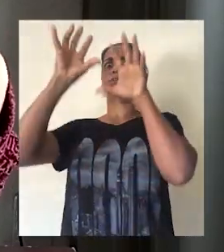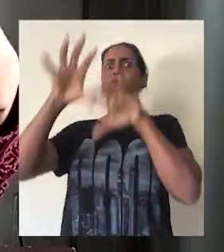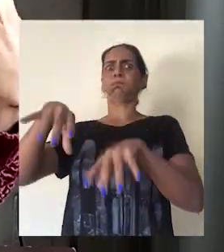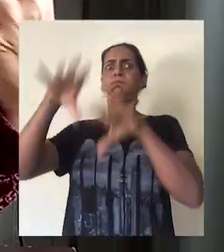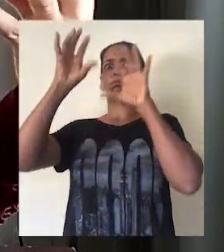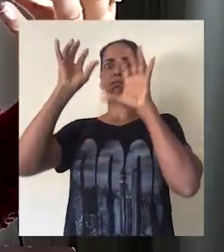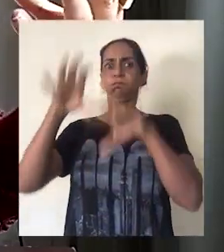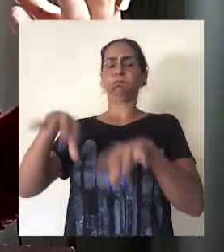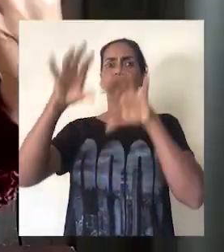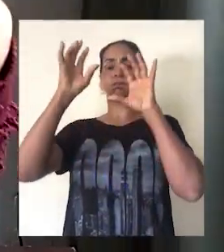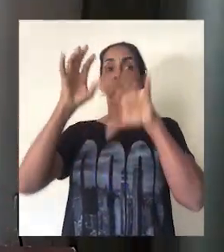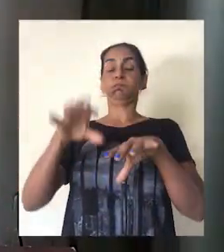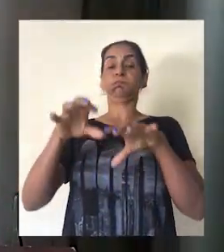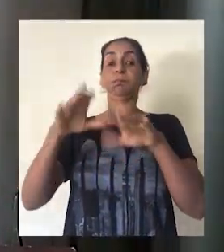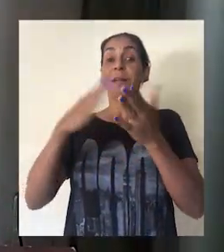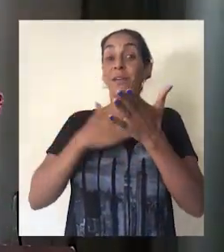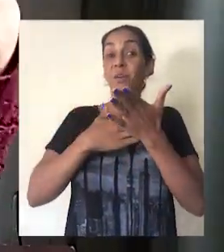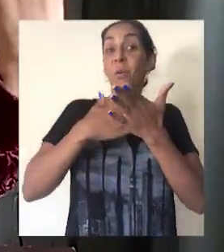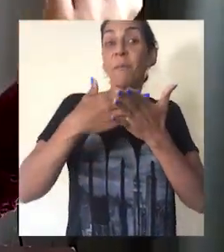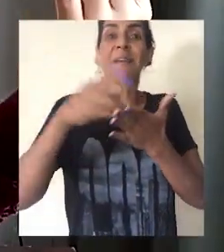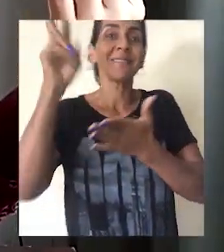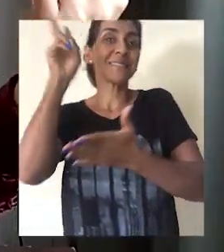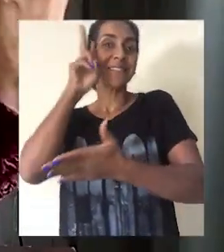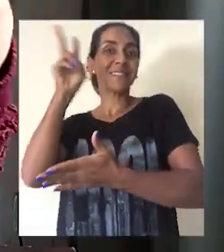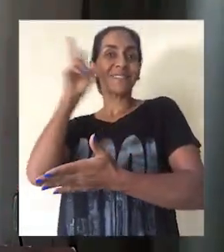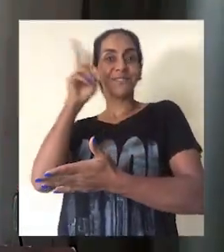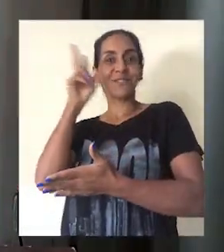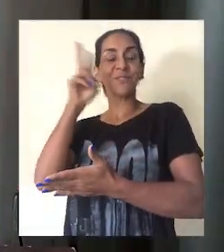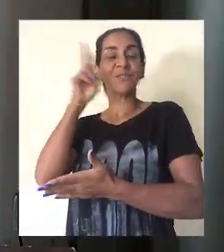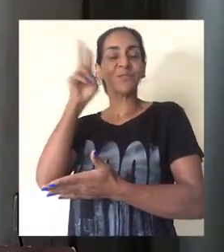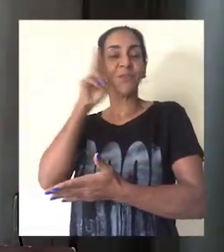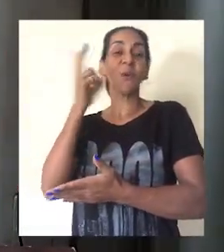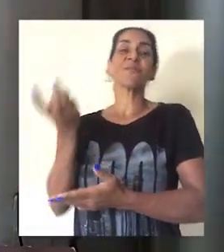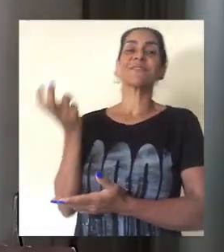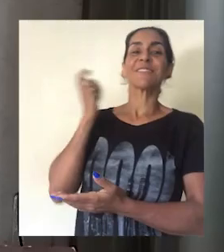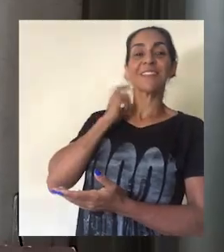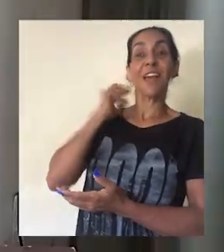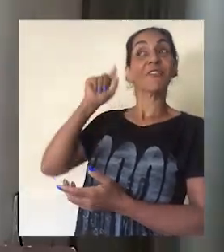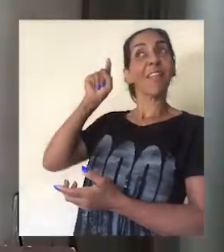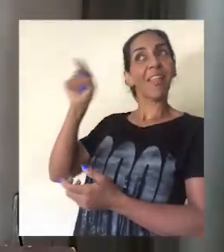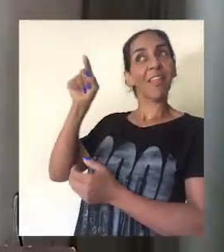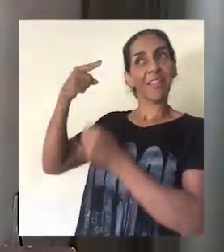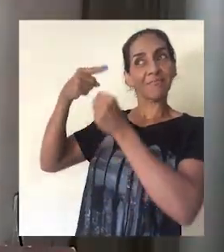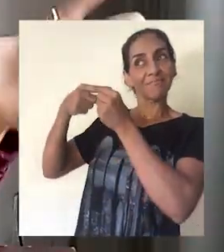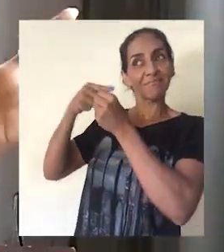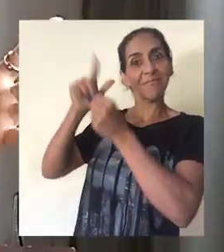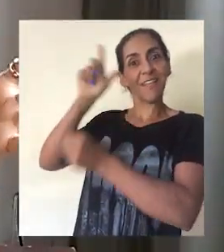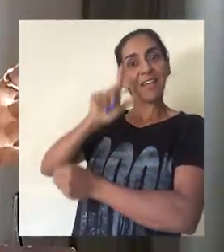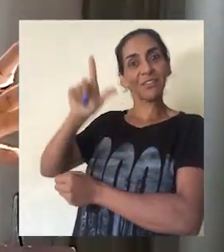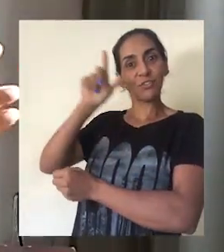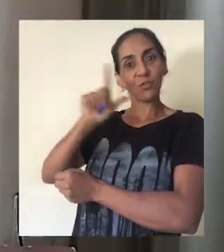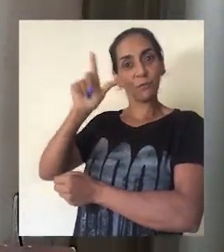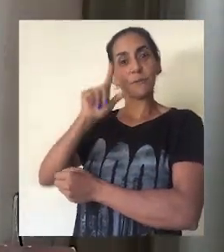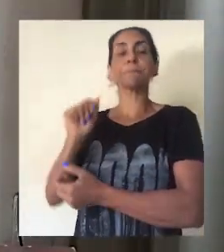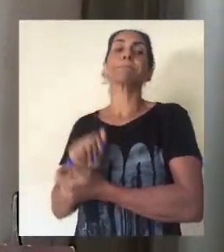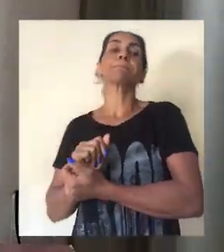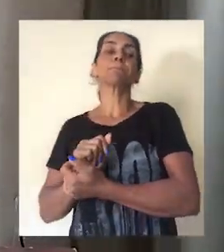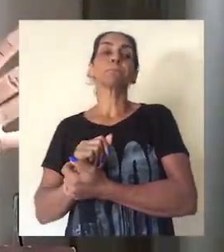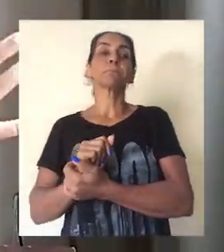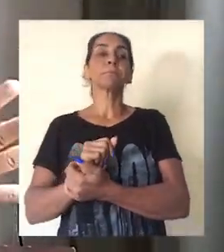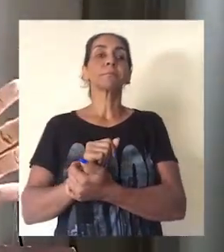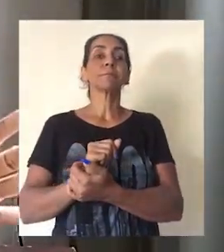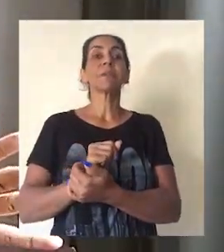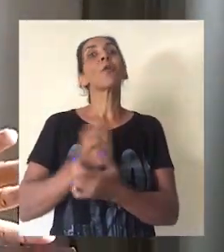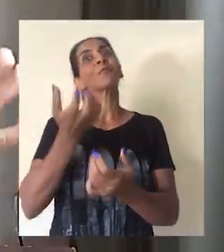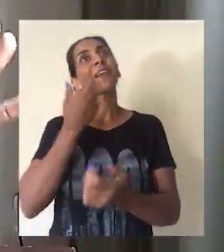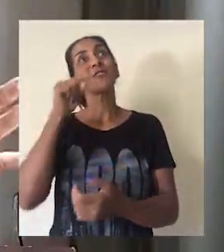da história de Drácula em Londres. Que é quando ele pega uma embarcação, vai para Londres, acontece essa tempestade, acontece um monte de coisa nesse navio. E eu vou deixar que